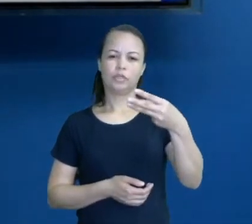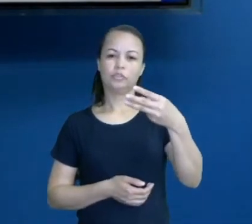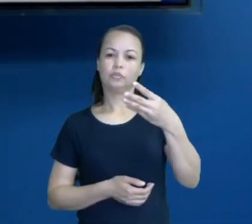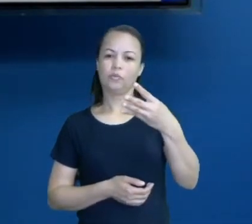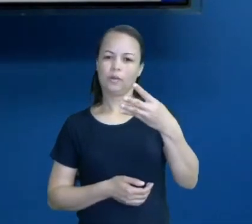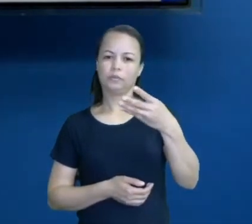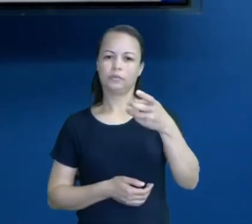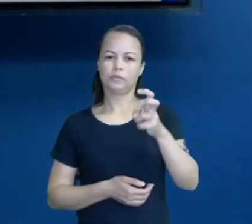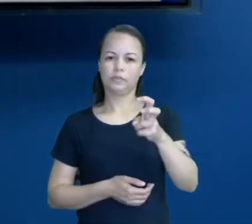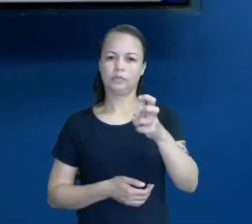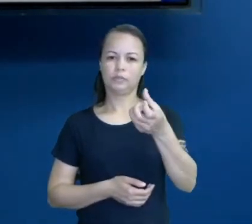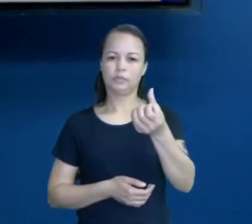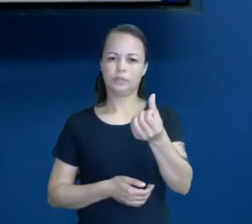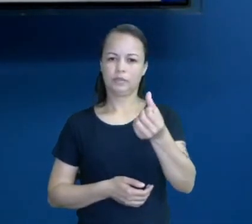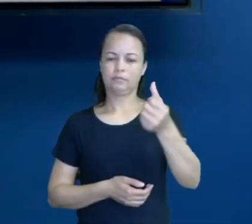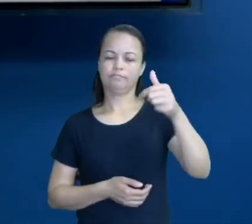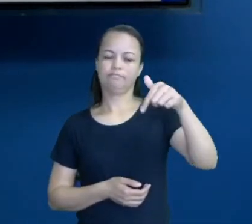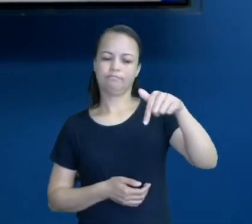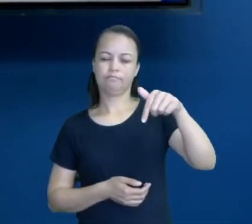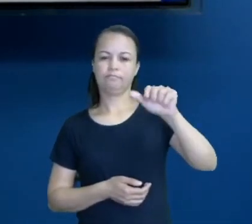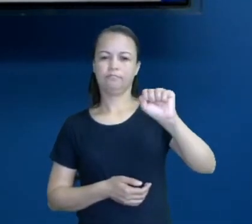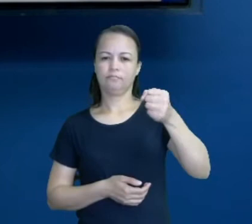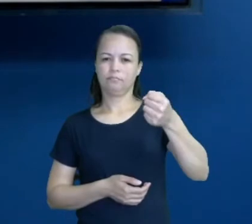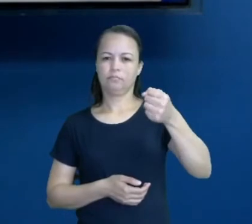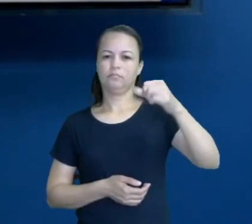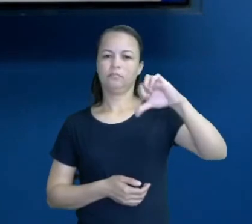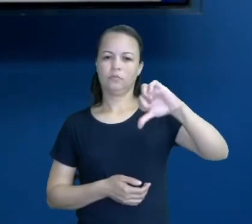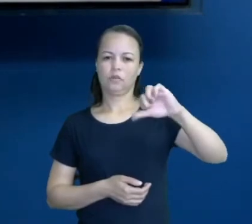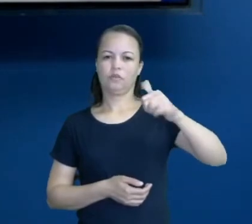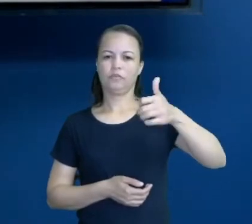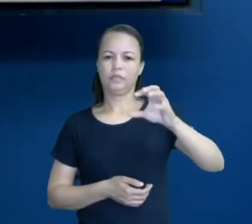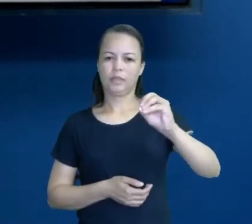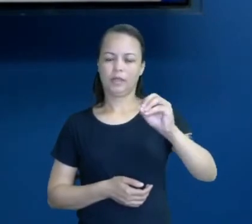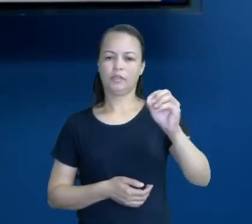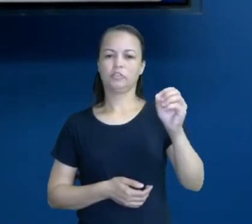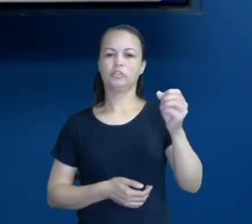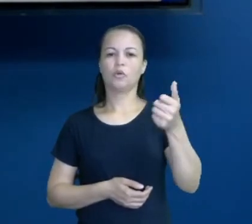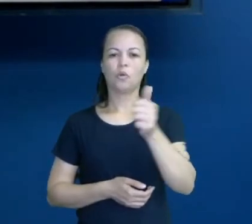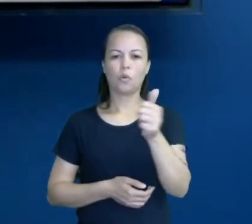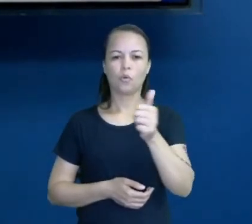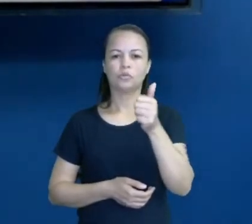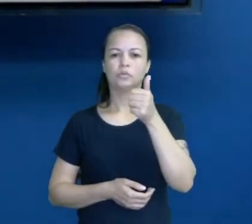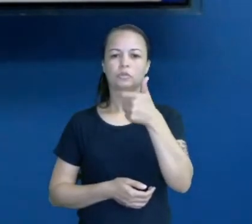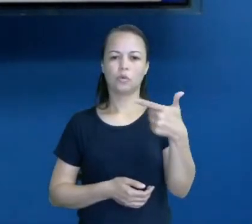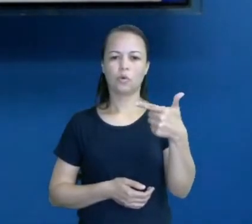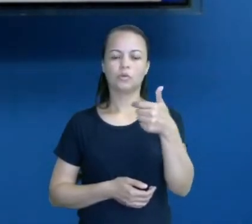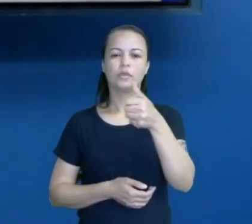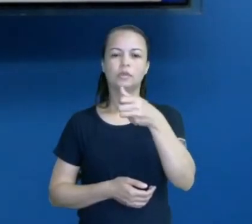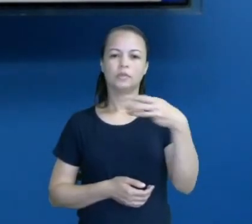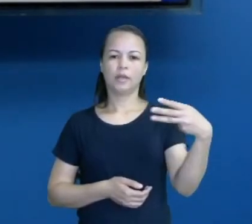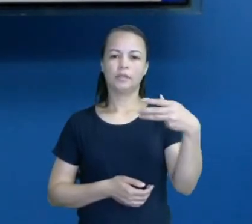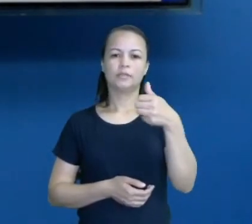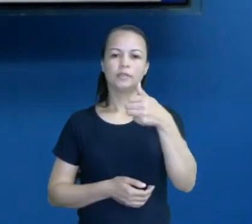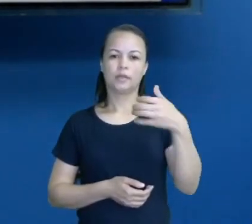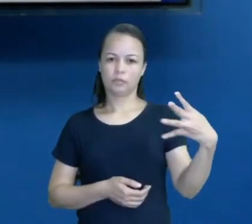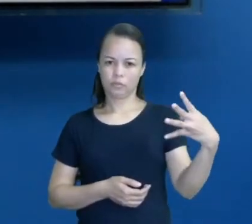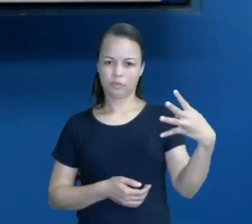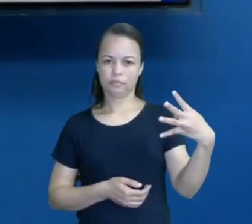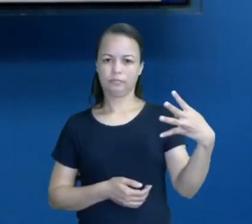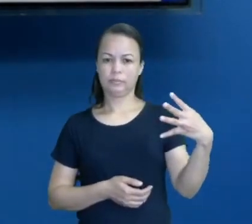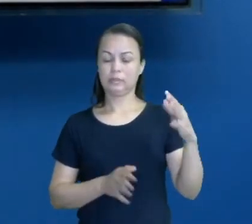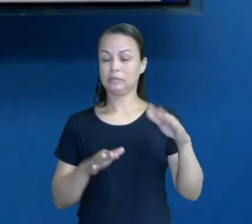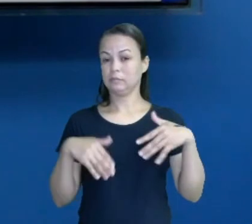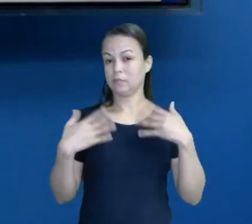7, 8, 9, 10, 11, 12, 13, 14. Então, qual é o